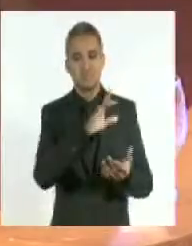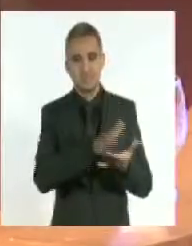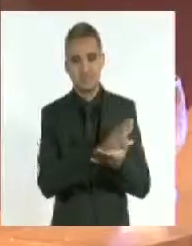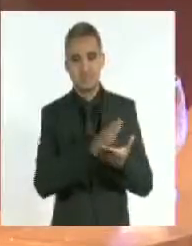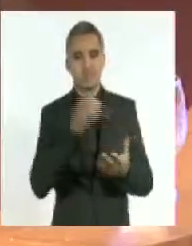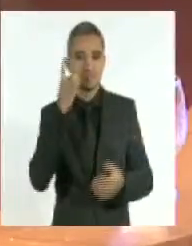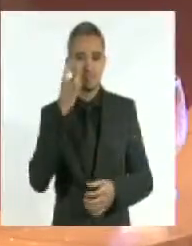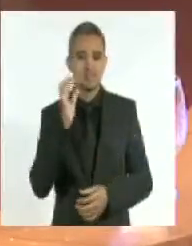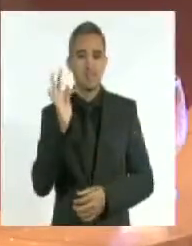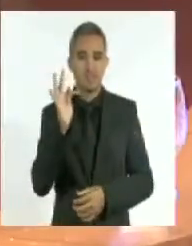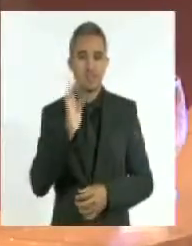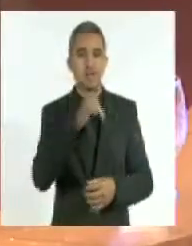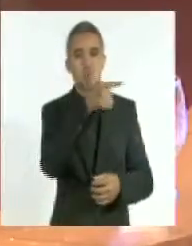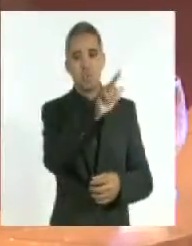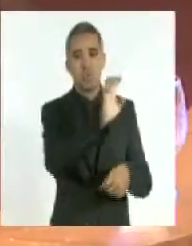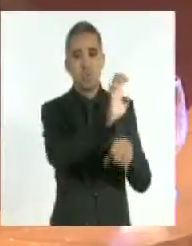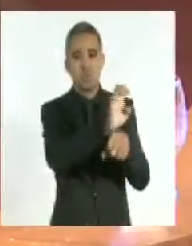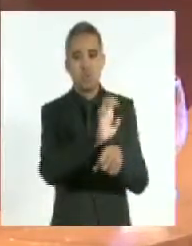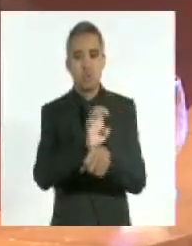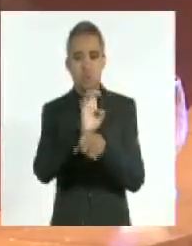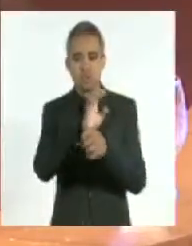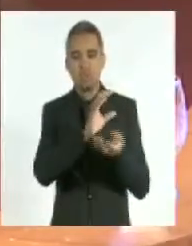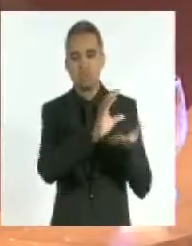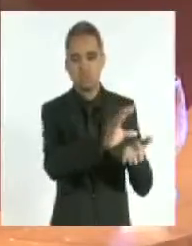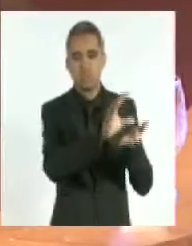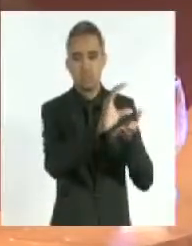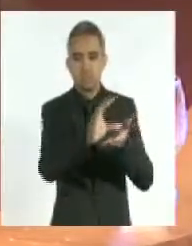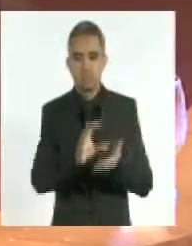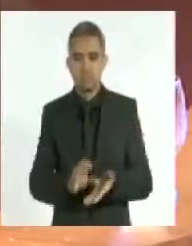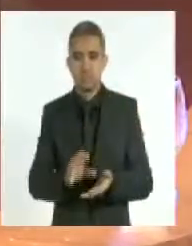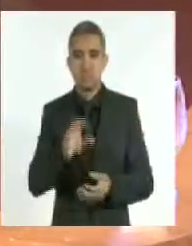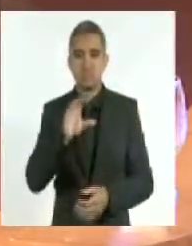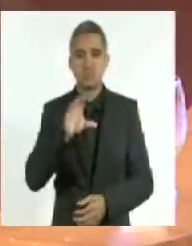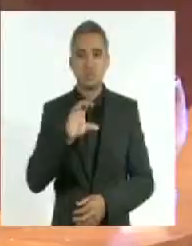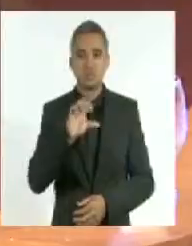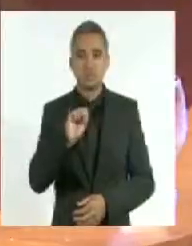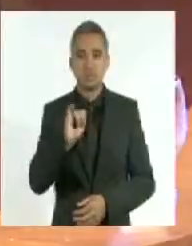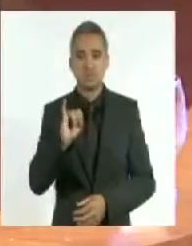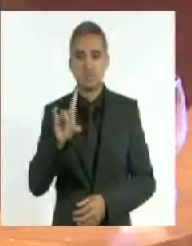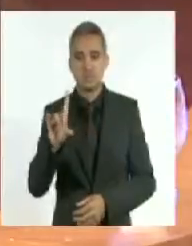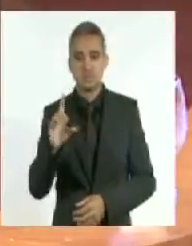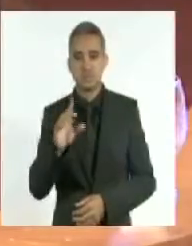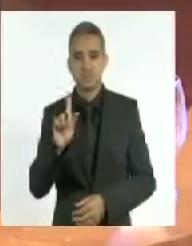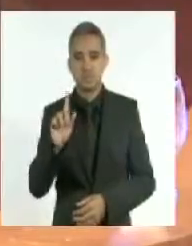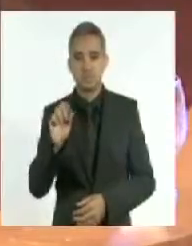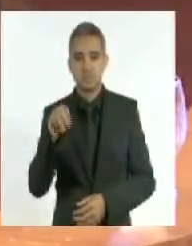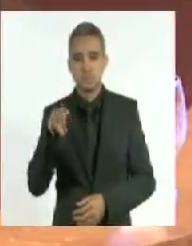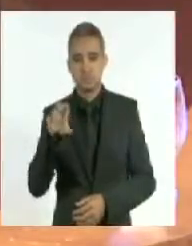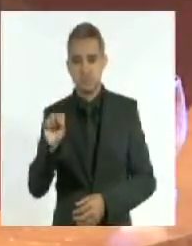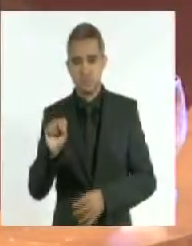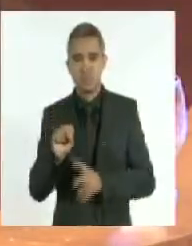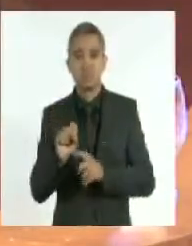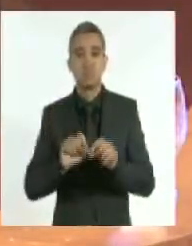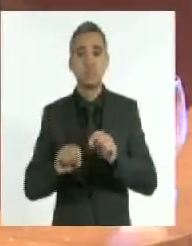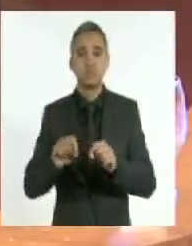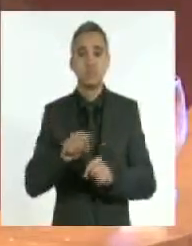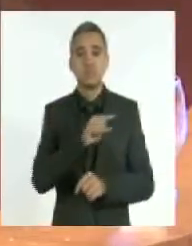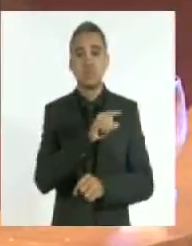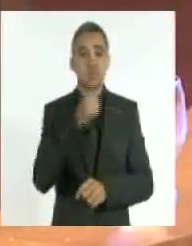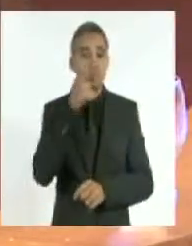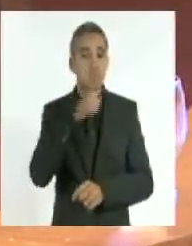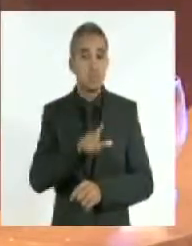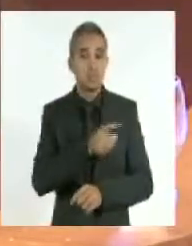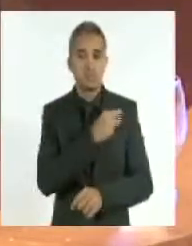ideia, o Cid Gomes brigou, reclamou, brigou com a Dilma e ganhou como prêmio o ministério. Se ele perdeu ou não, por falta